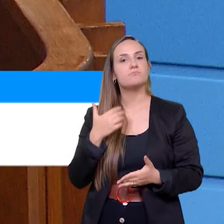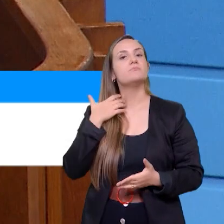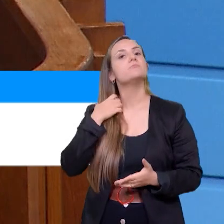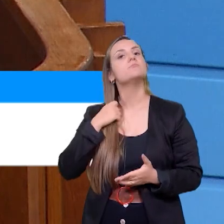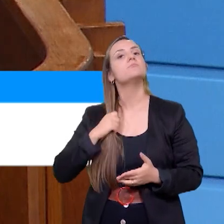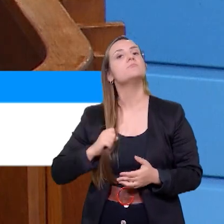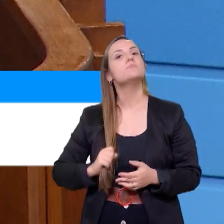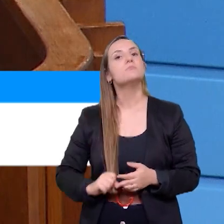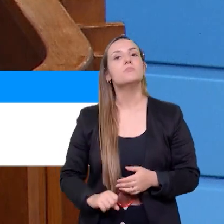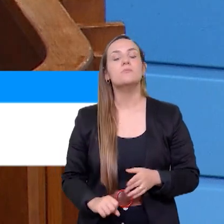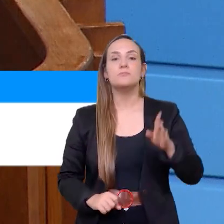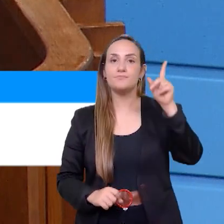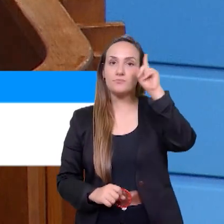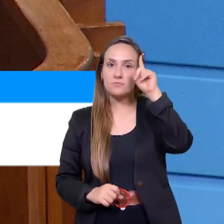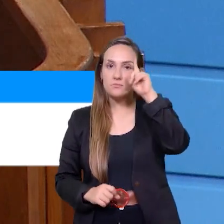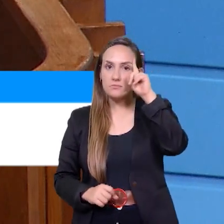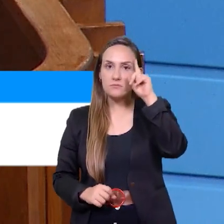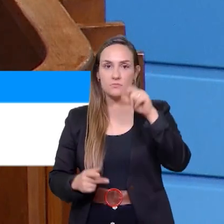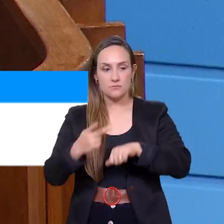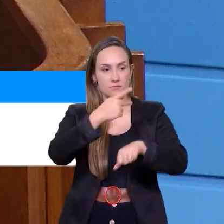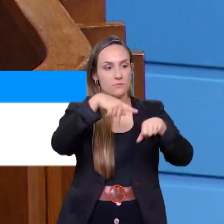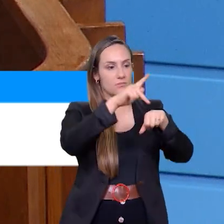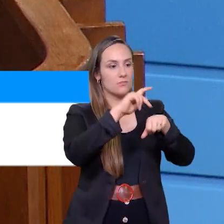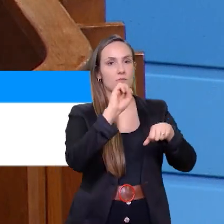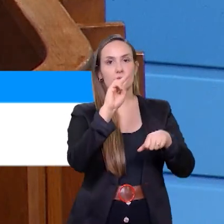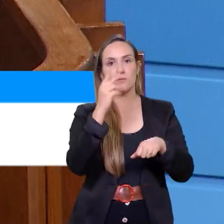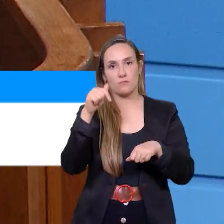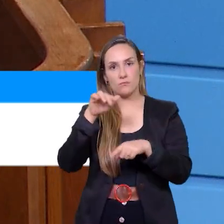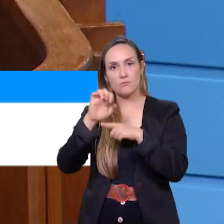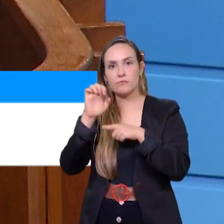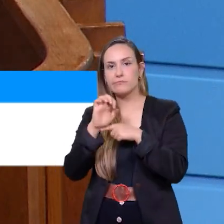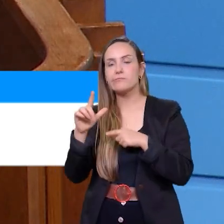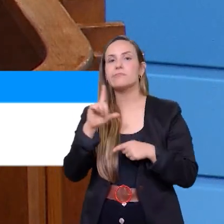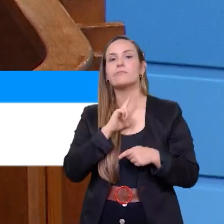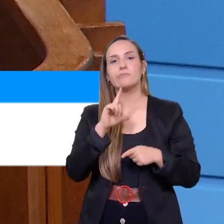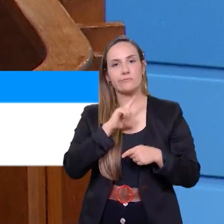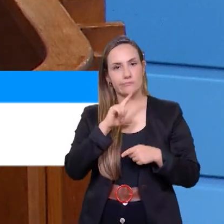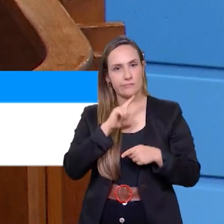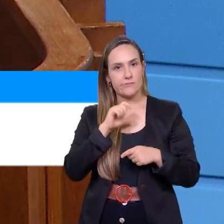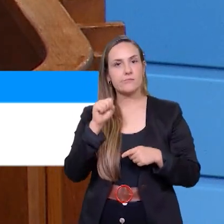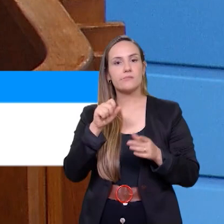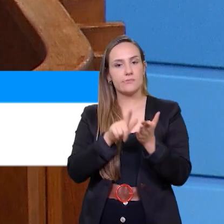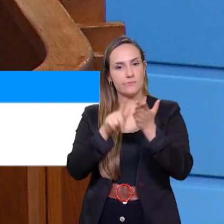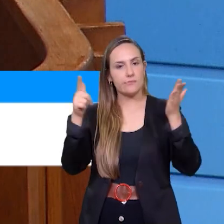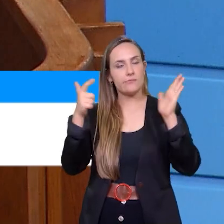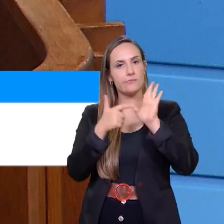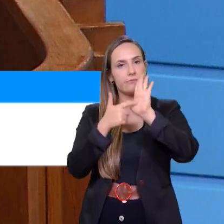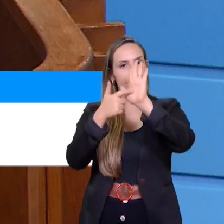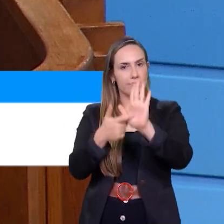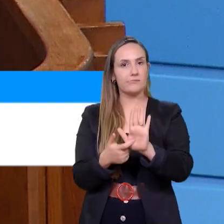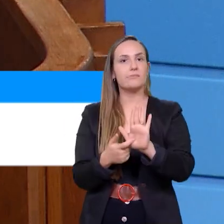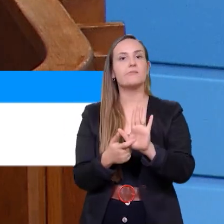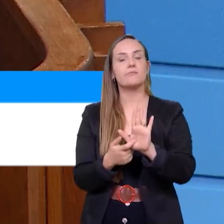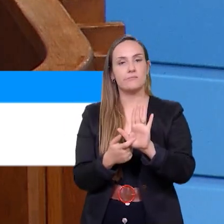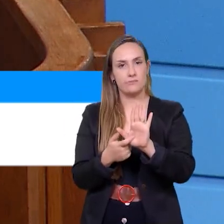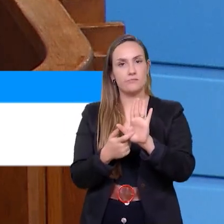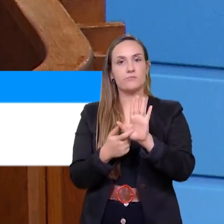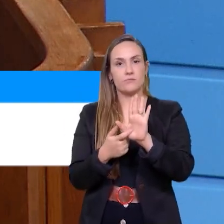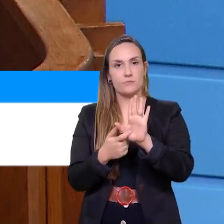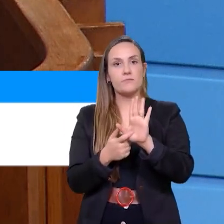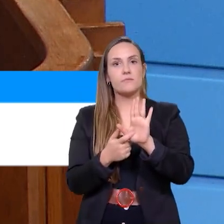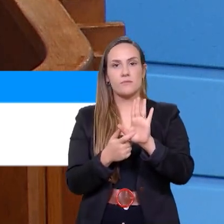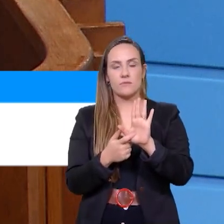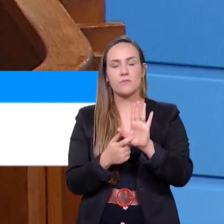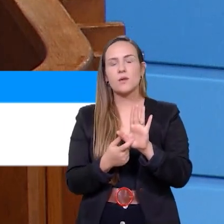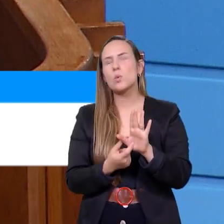Todos os dias no nosso país e no nosso Estado, nós nos deparamos com manchetes